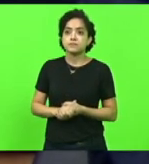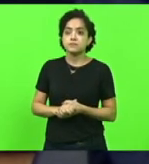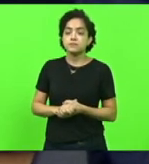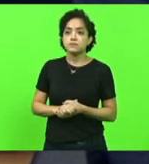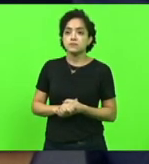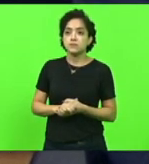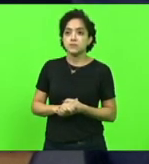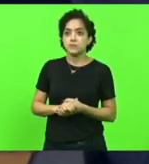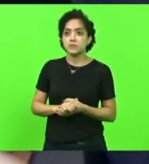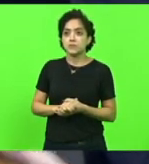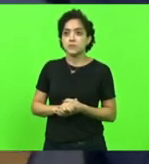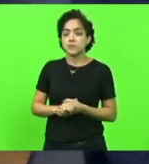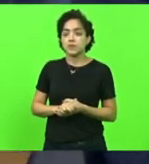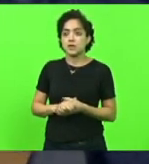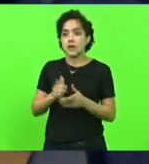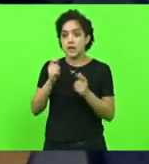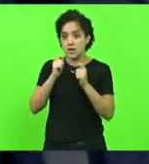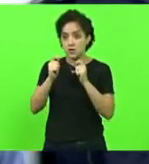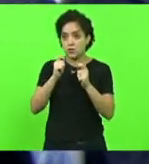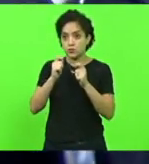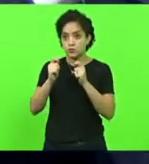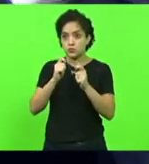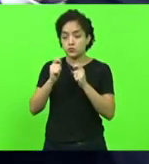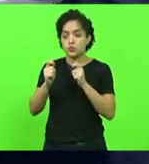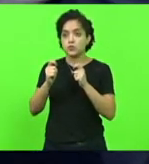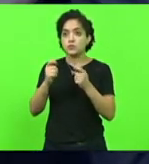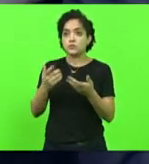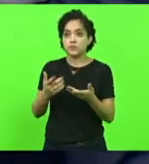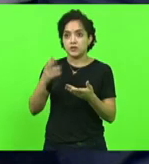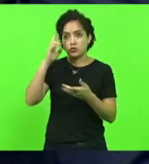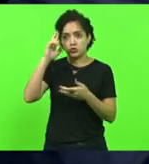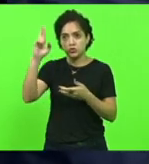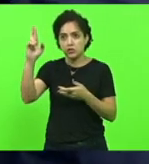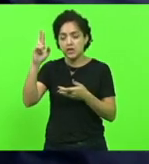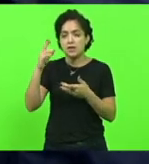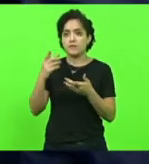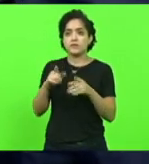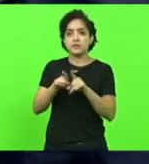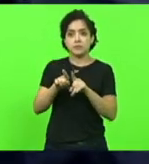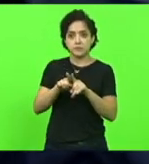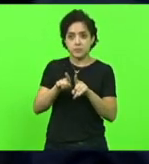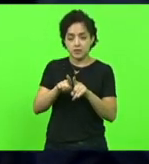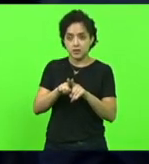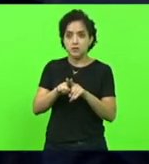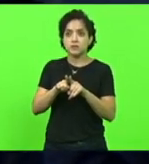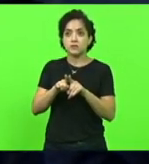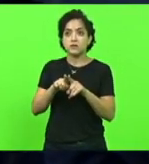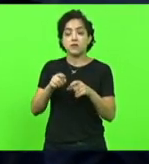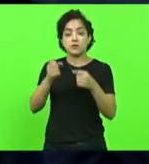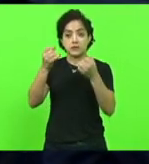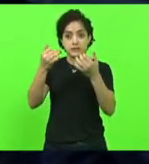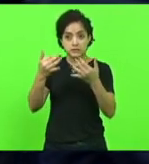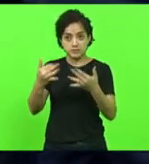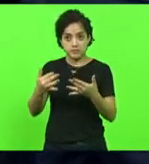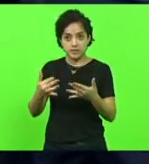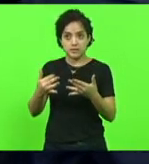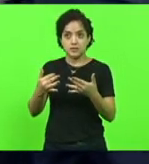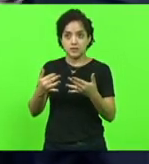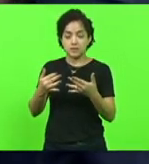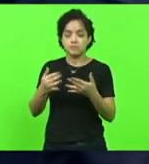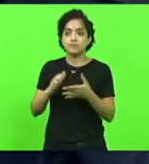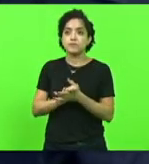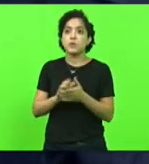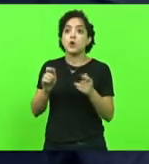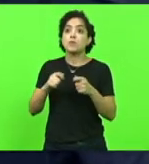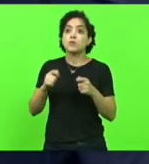à consultoria do Legislativo, chefe de consultoria do Legislativo também, disse o seguinte, possibilidade